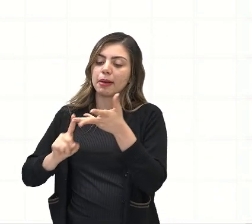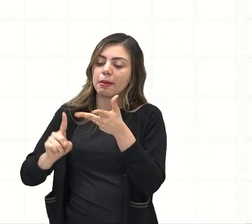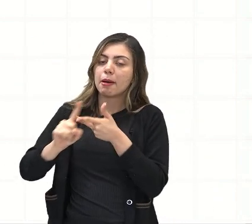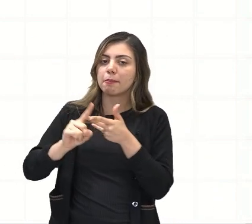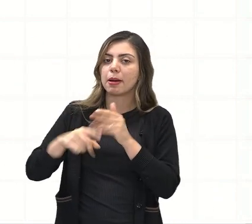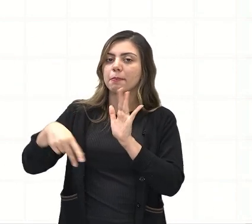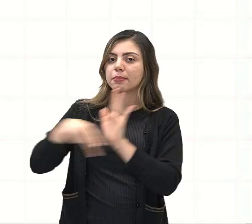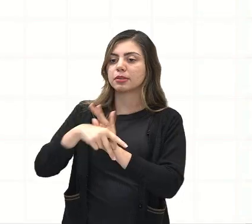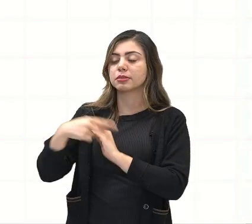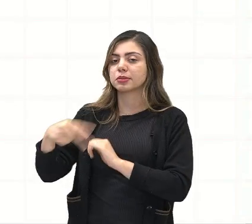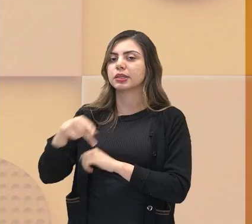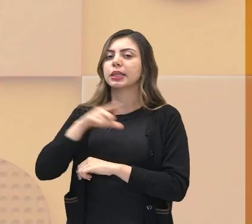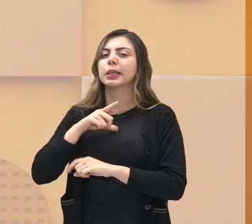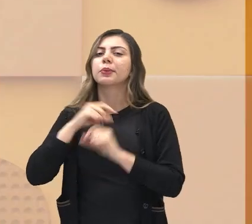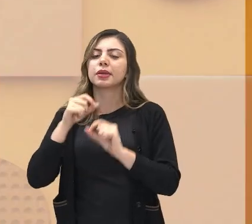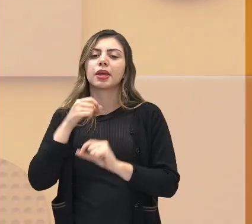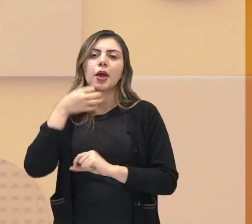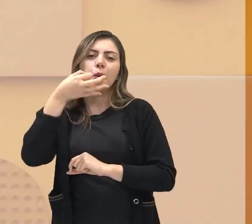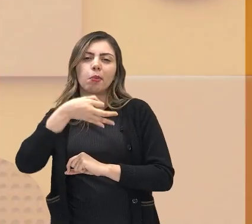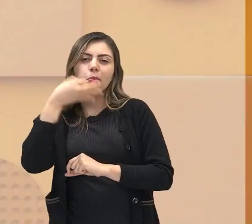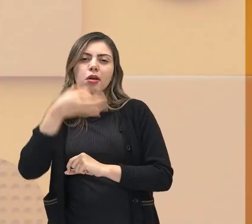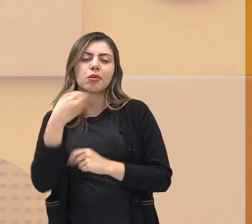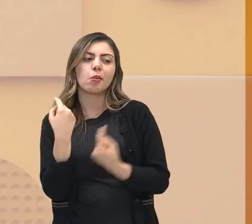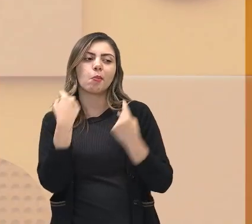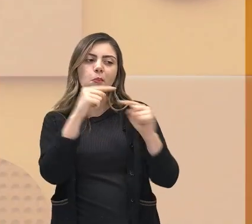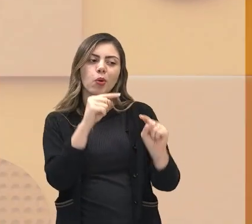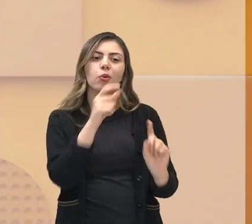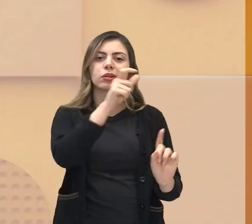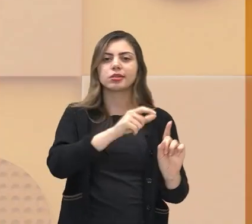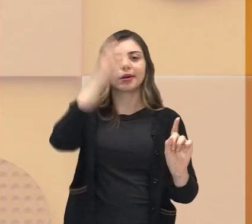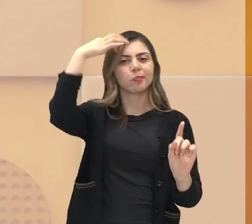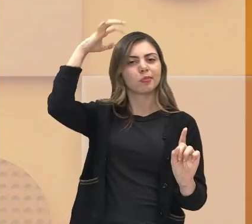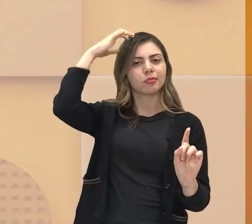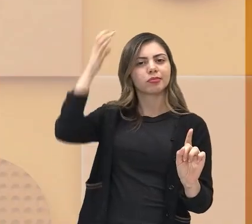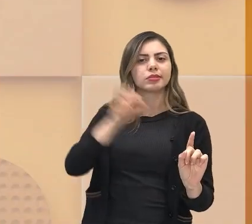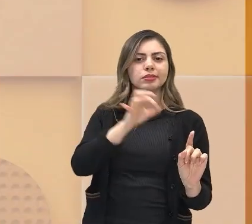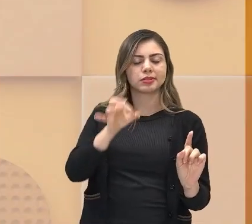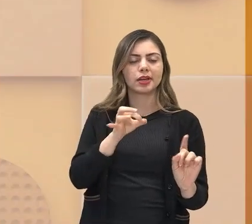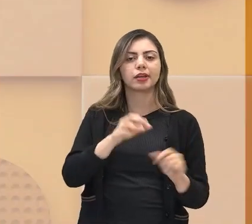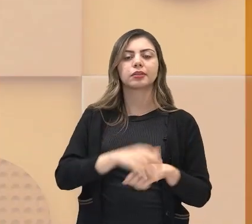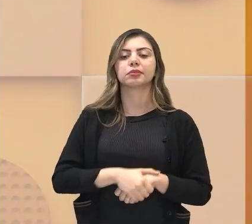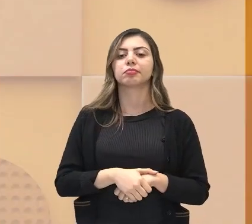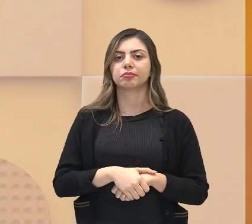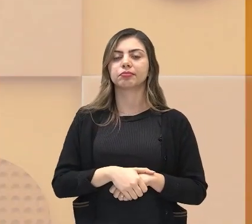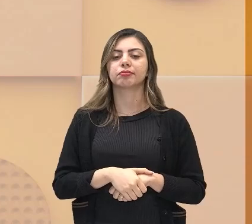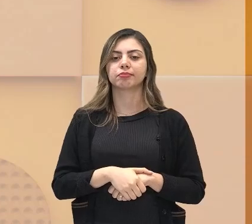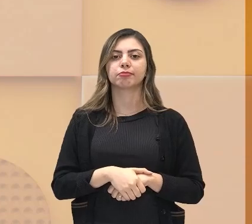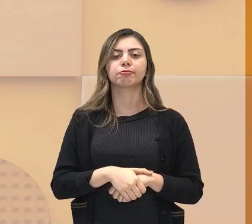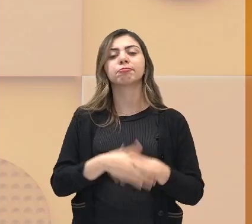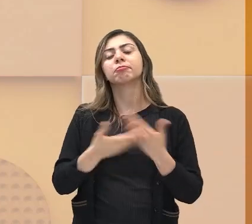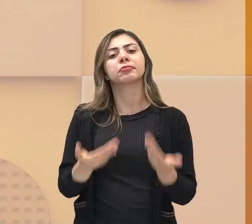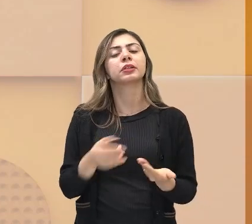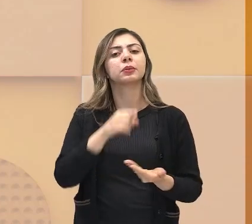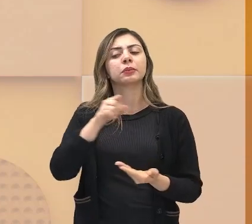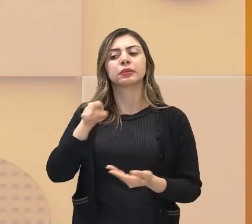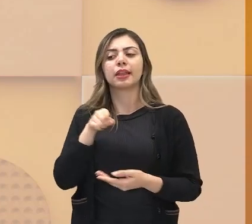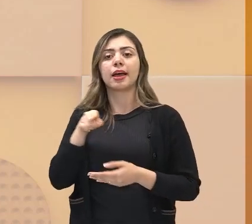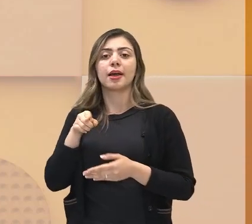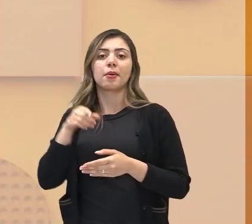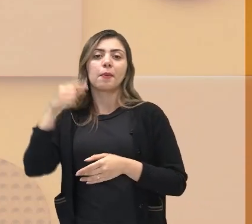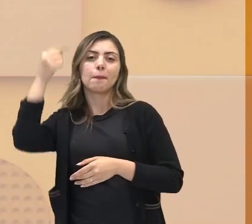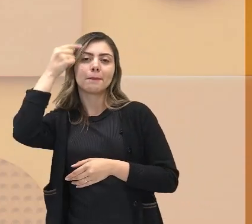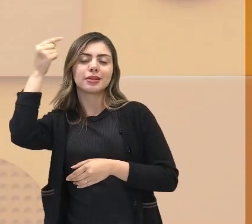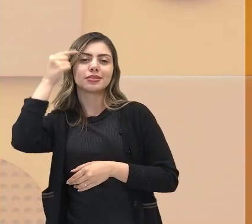justamente o questionamento à figura da monarquia, né? A figura do rei, da rainha. Prega-se, né?